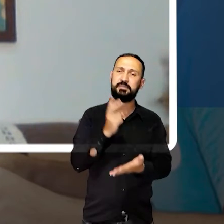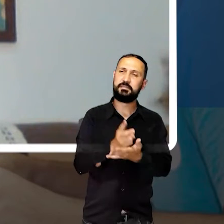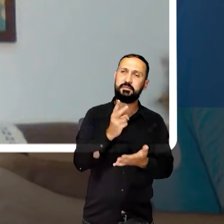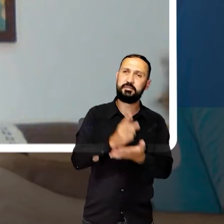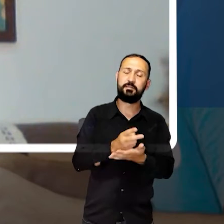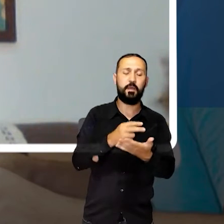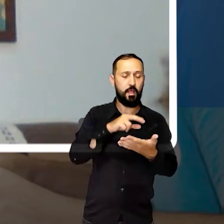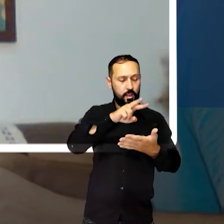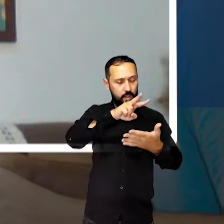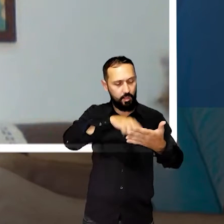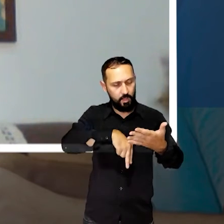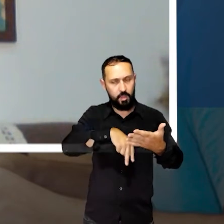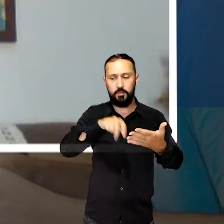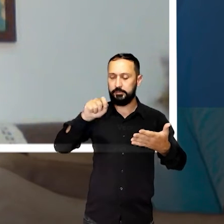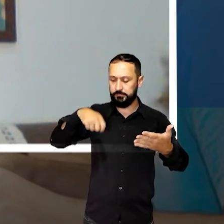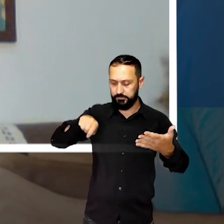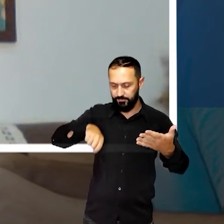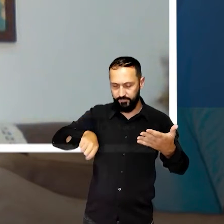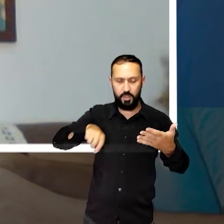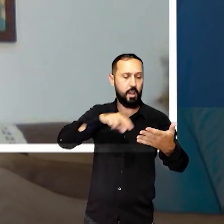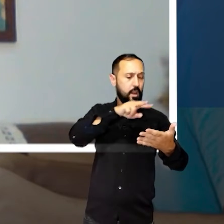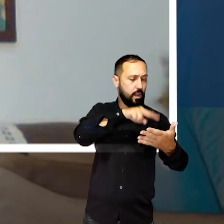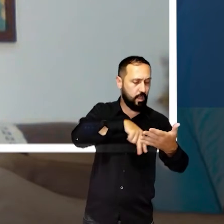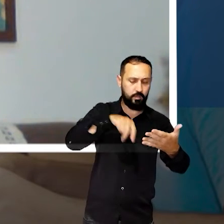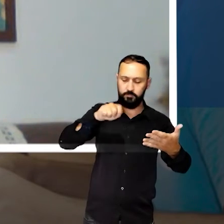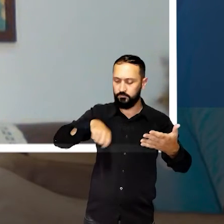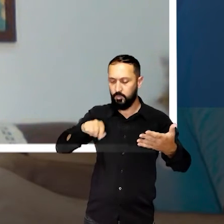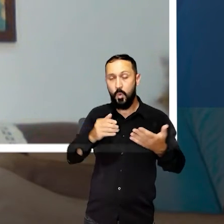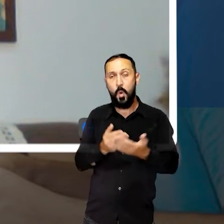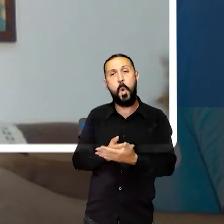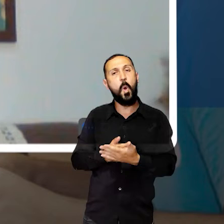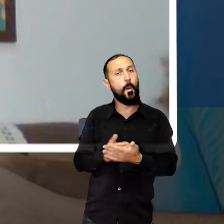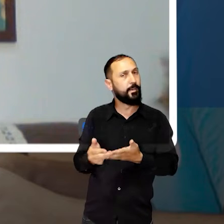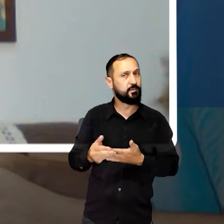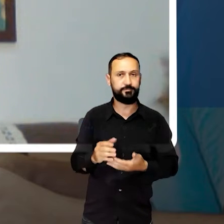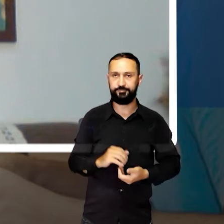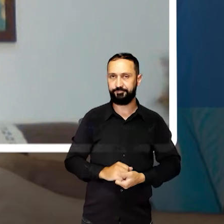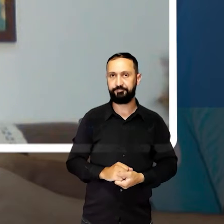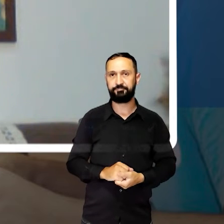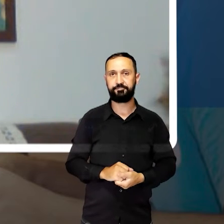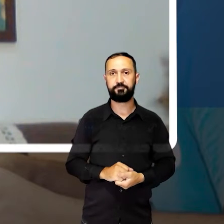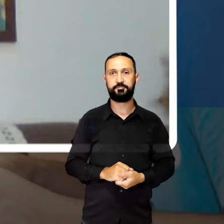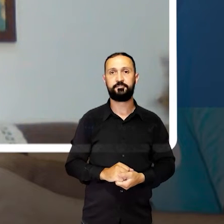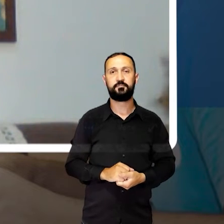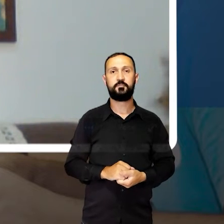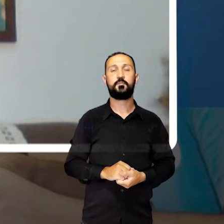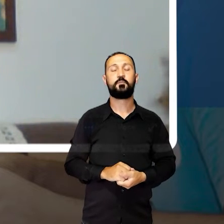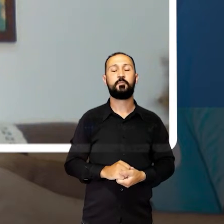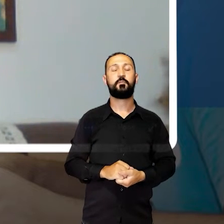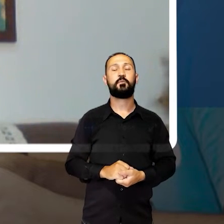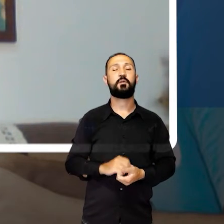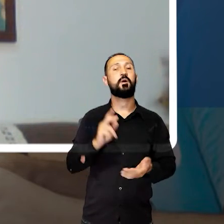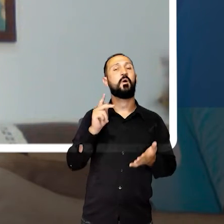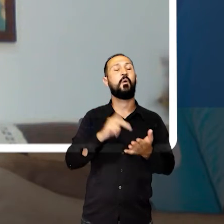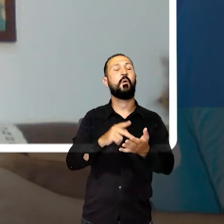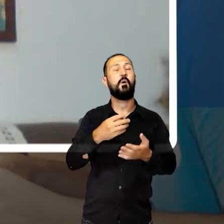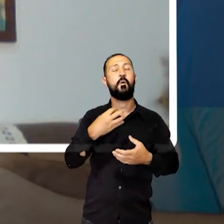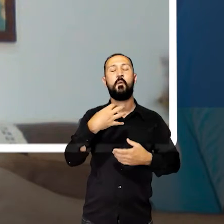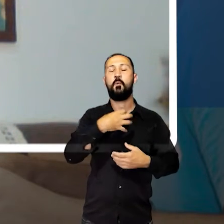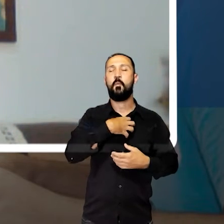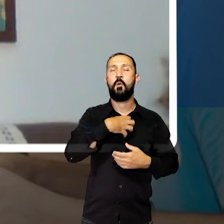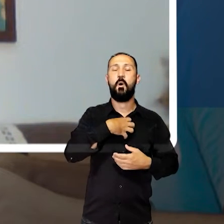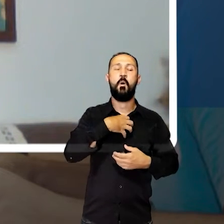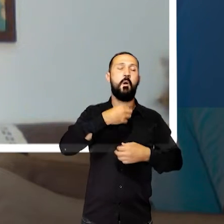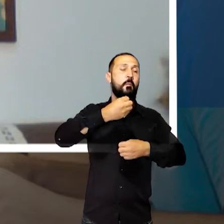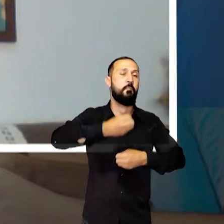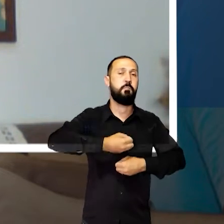sempre ler, escrever, dar os primeiros passos e realmente se encher